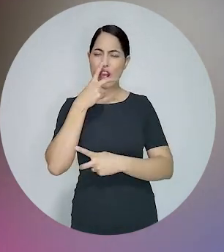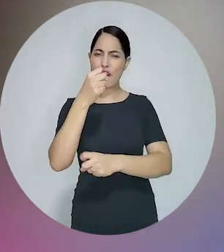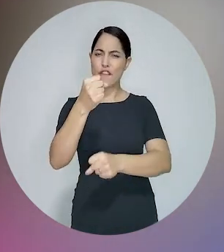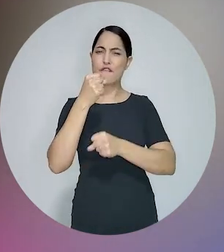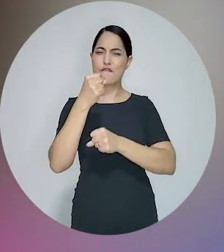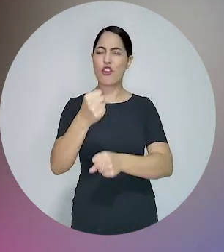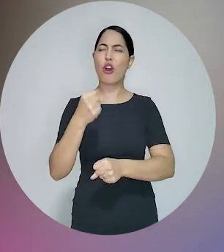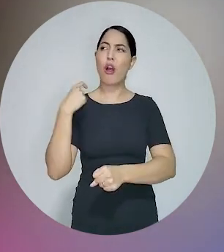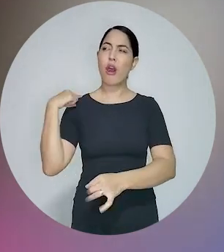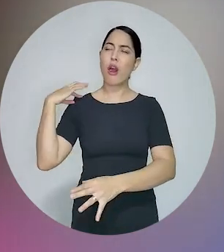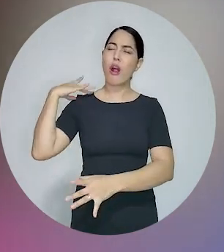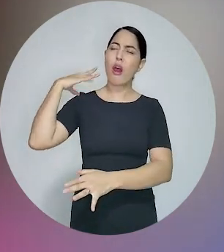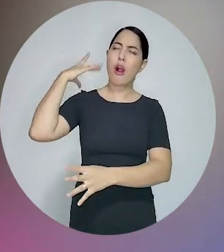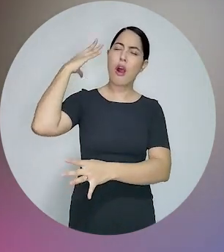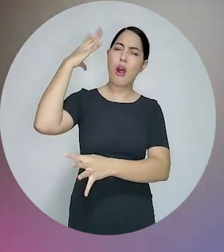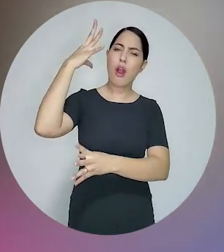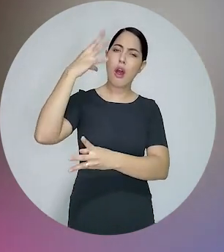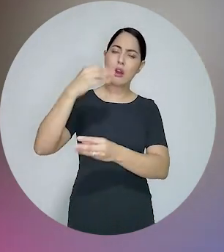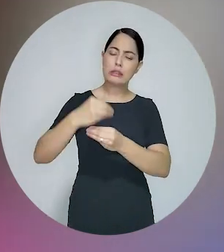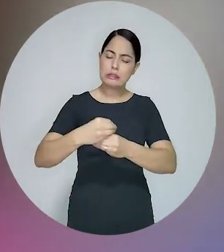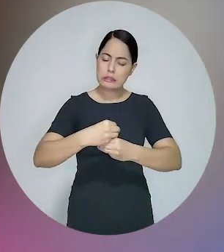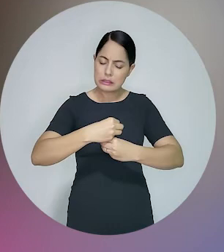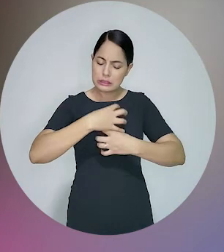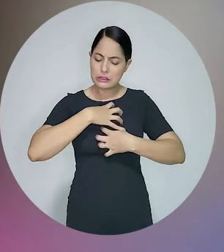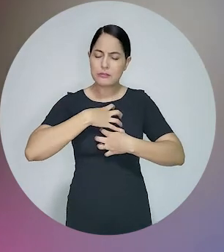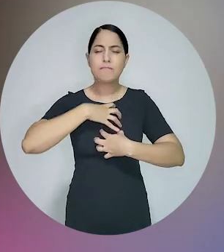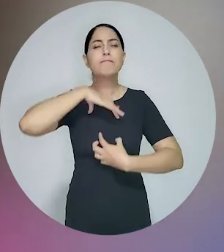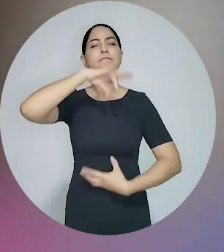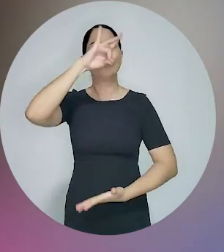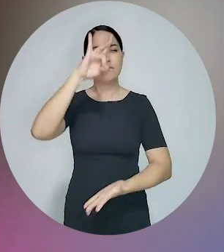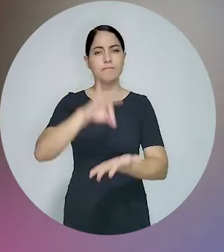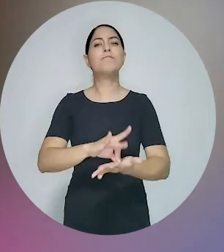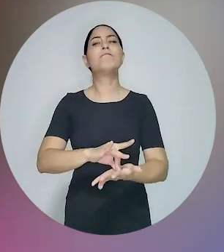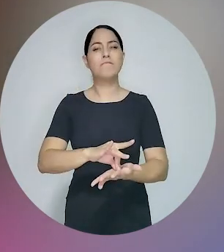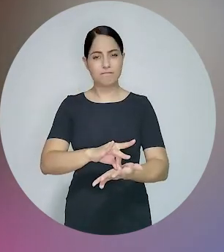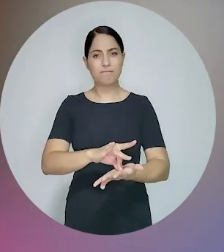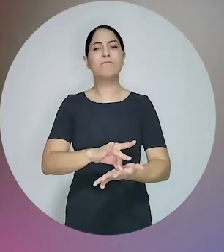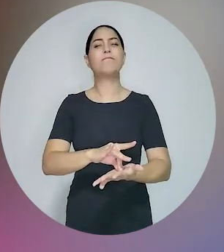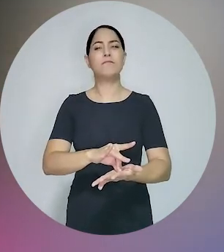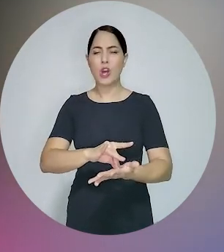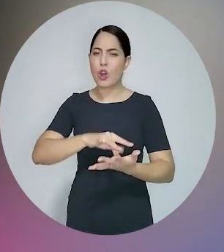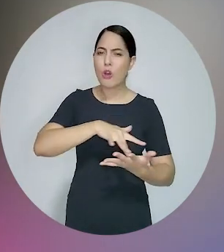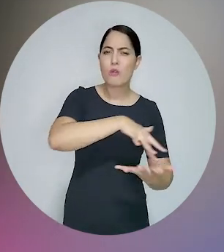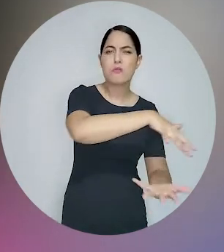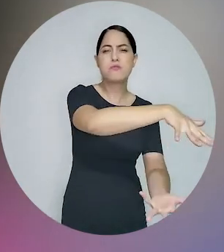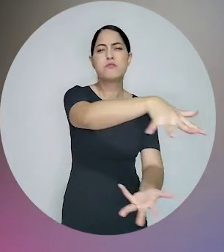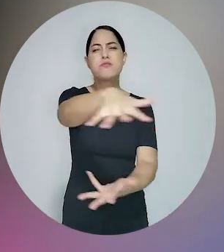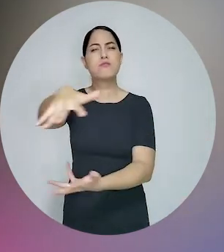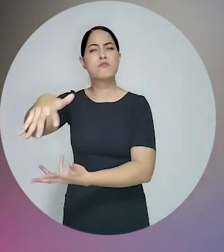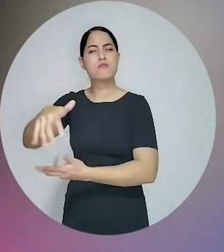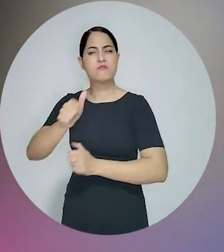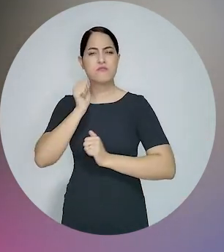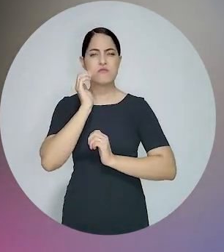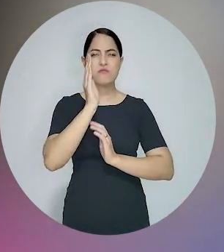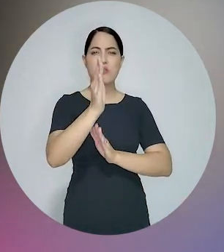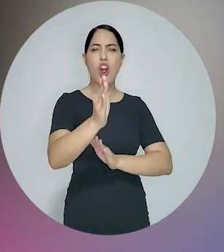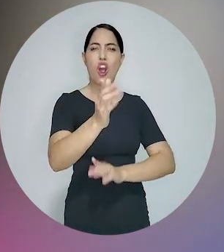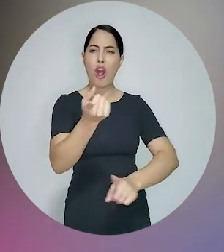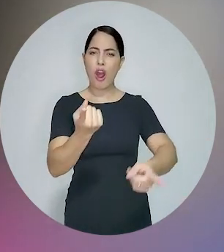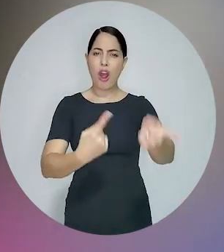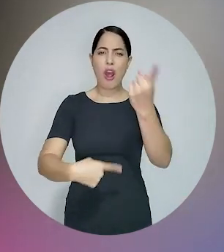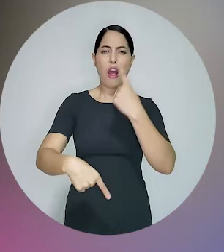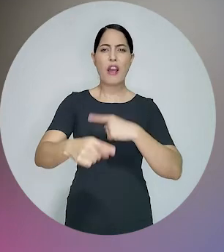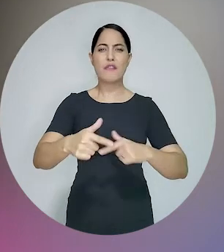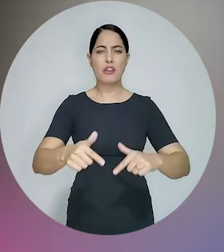próprio trabalho, tudo isso embalado num sentimento que de fato move o mundo